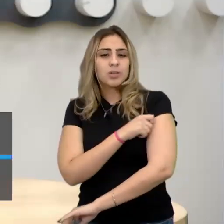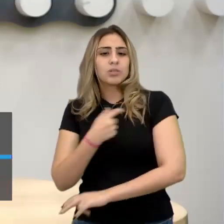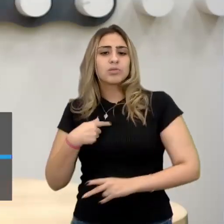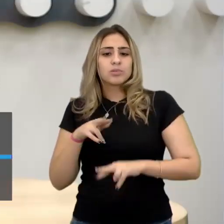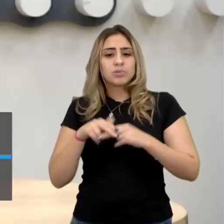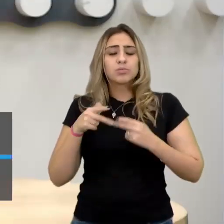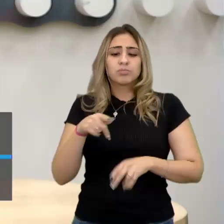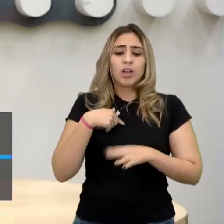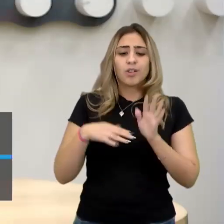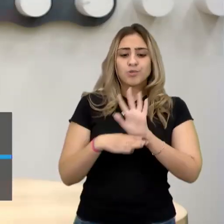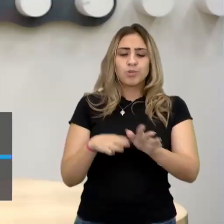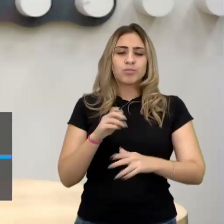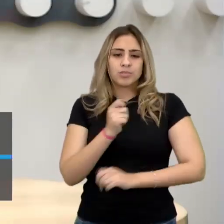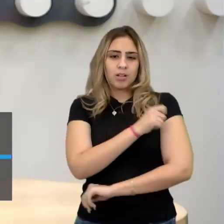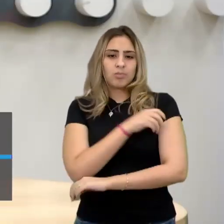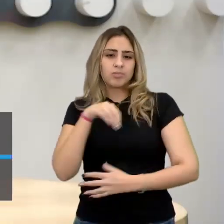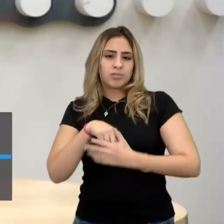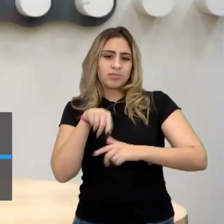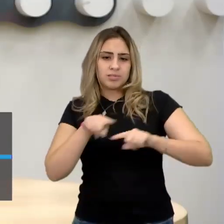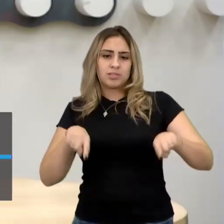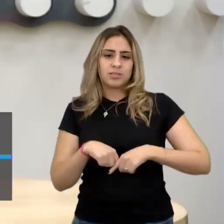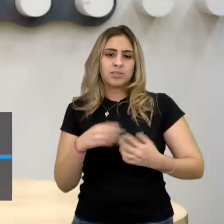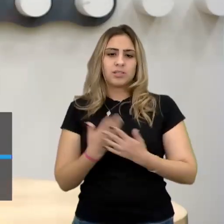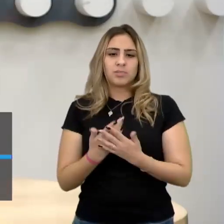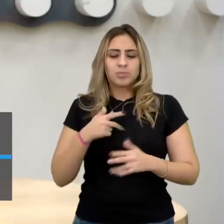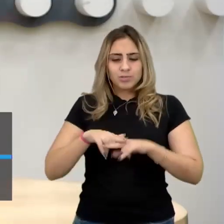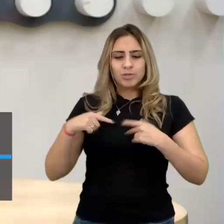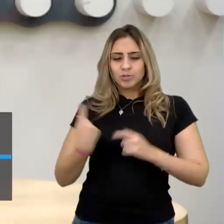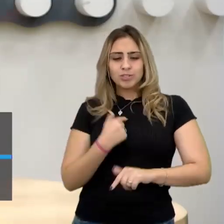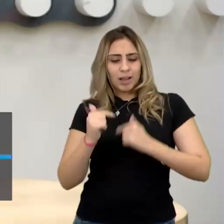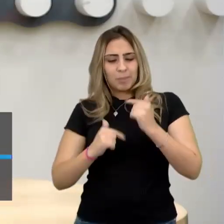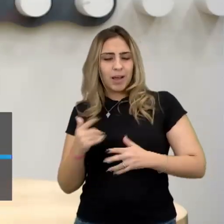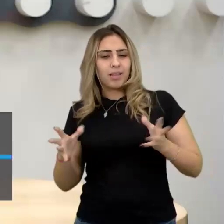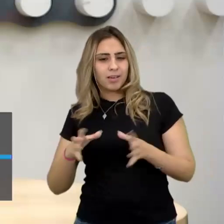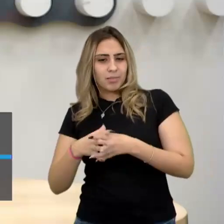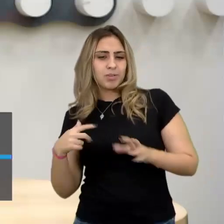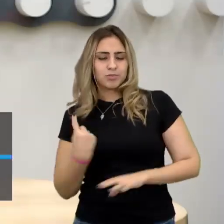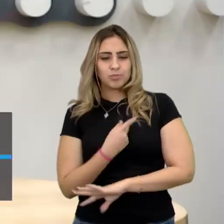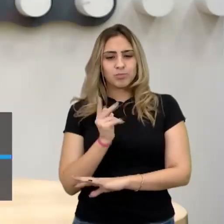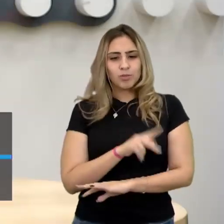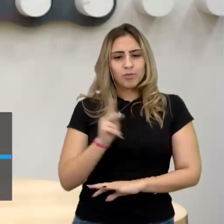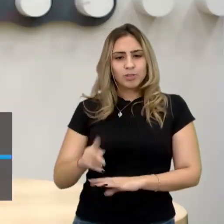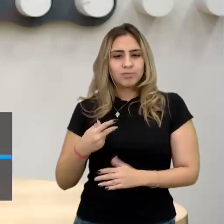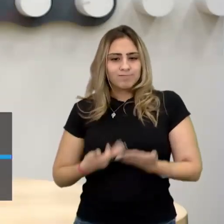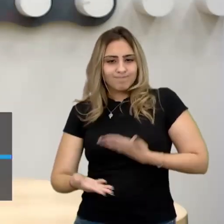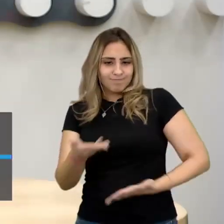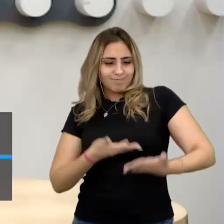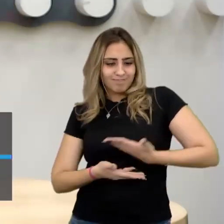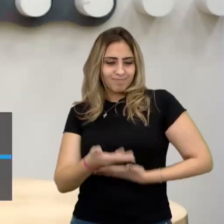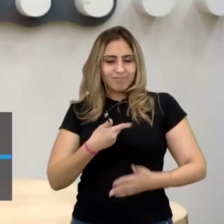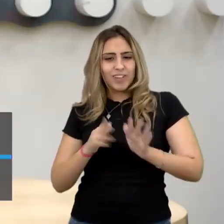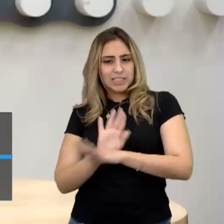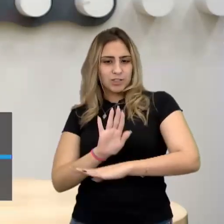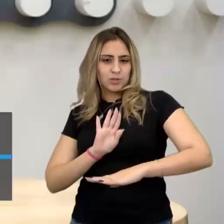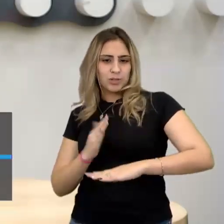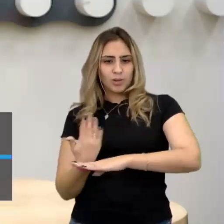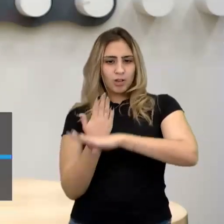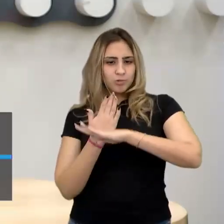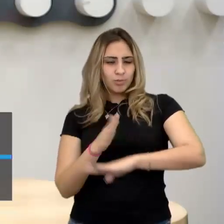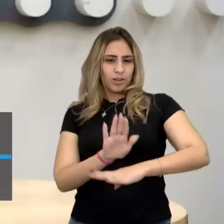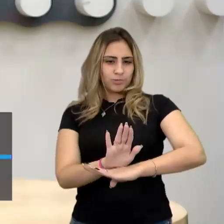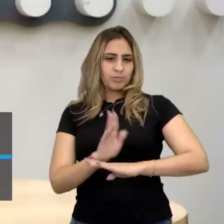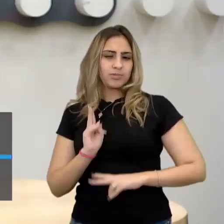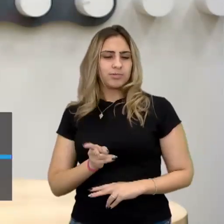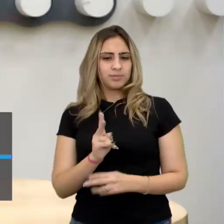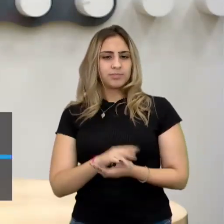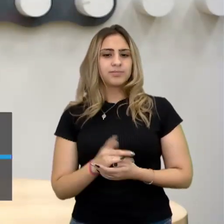super ajudou os alunos em sala de aula. Por isso que a gente trabalha em equipe, né? A gente aqui, os professores, aí da ponta e a gente vai se fortalecendo. Mas vamos comentar, bacana,